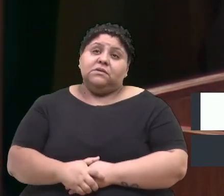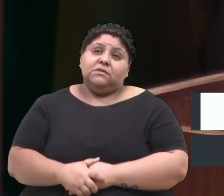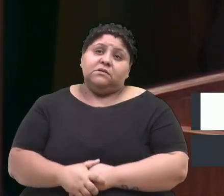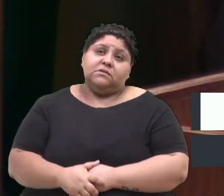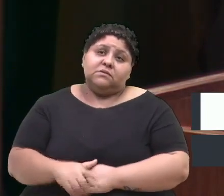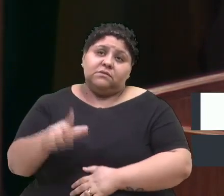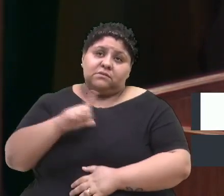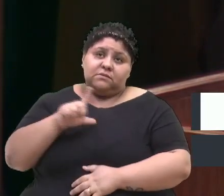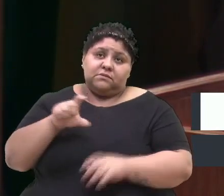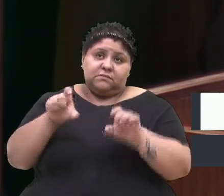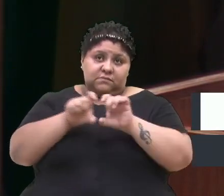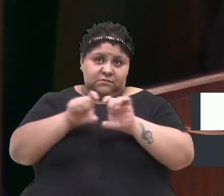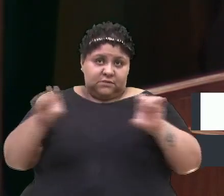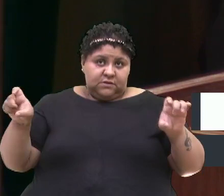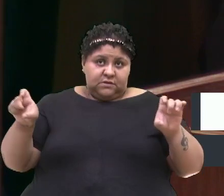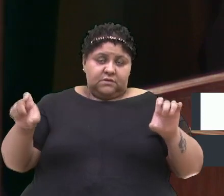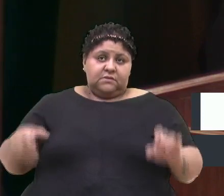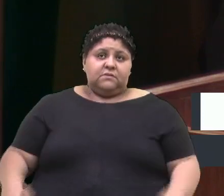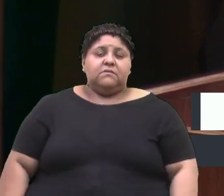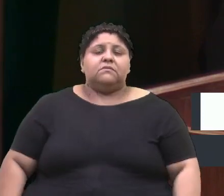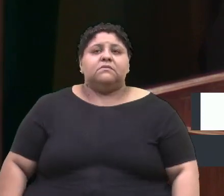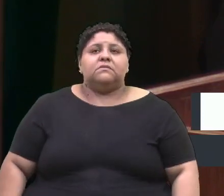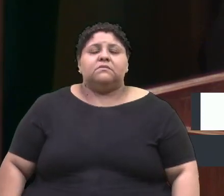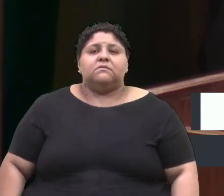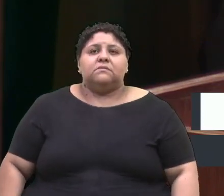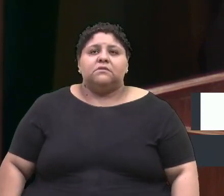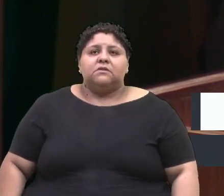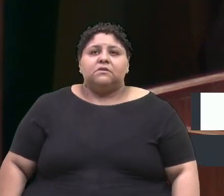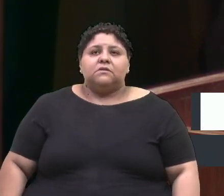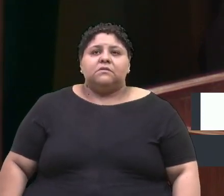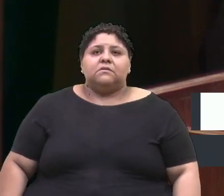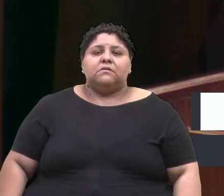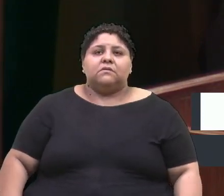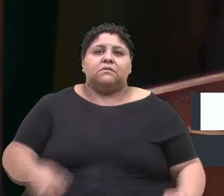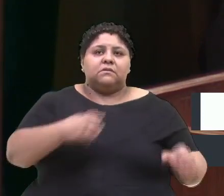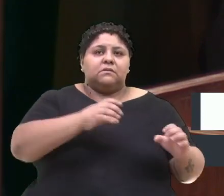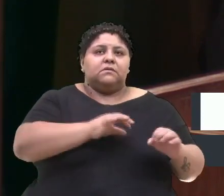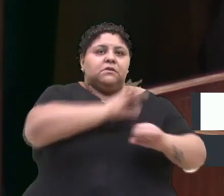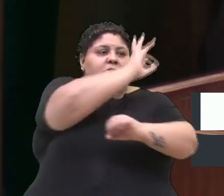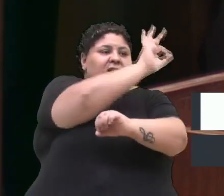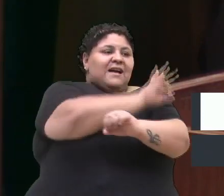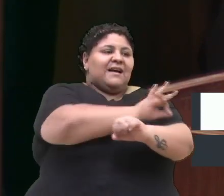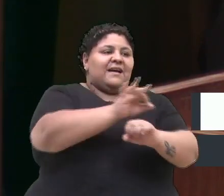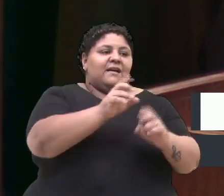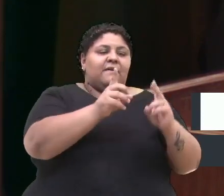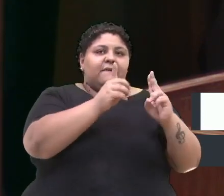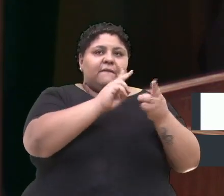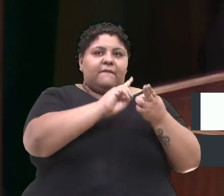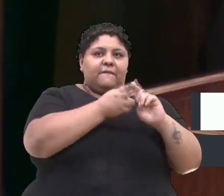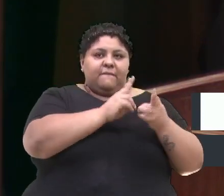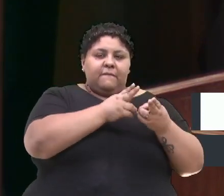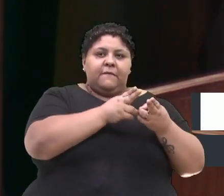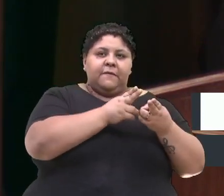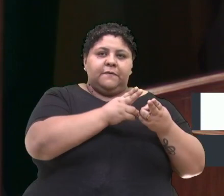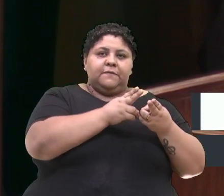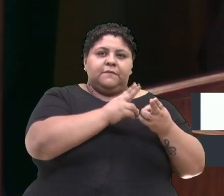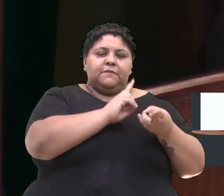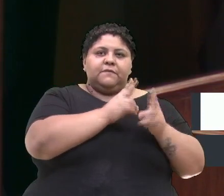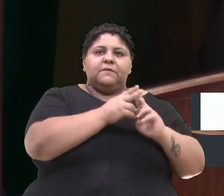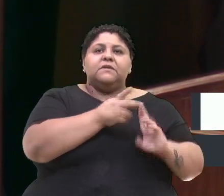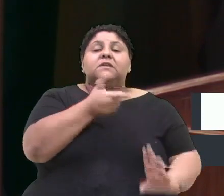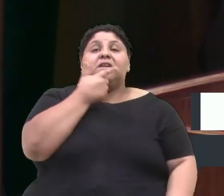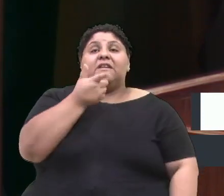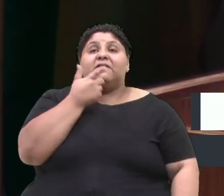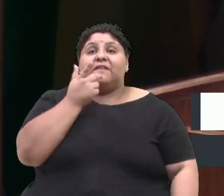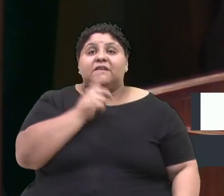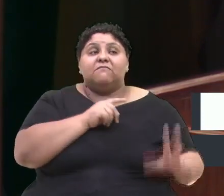Tem uma frase que é de um arquiteto e urbanista, Jan Gehl, que ele fala assim,